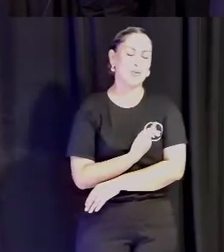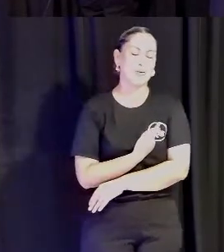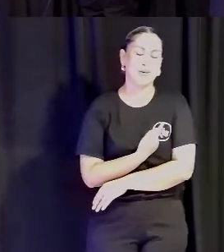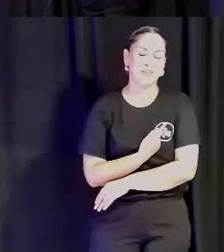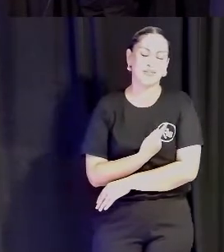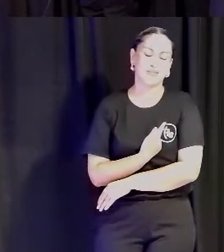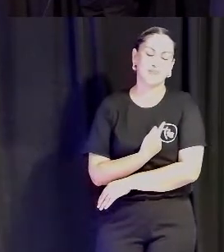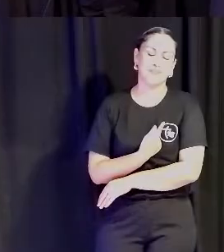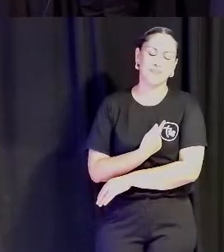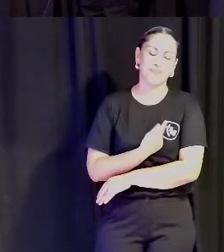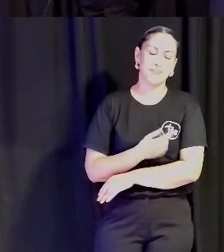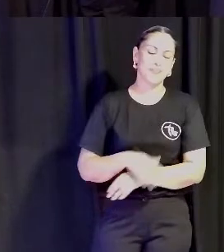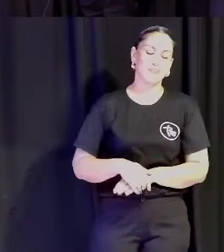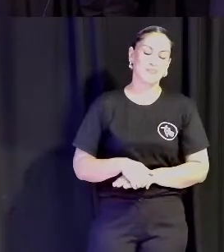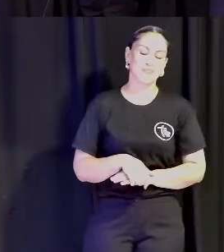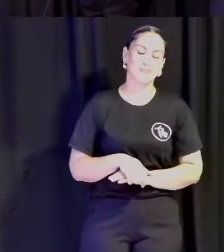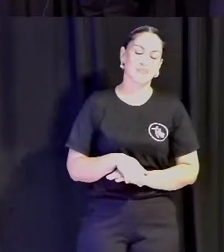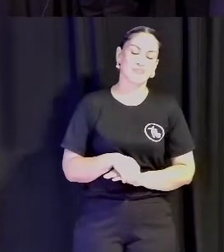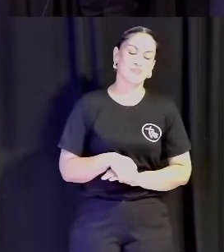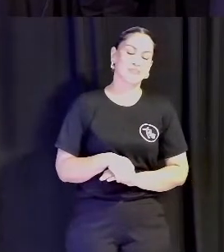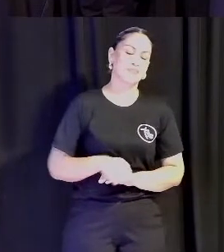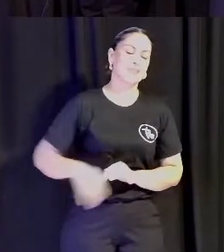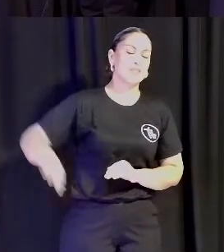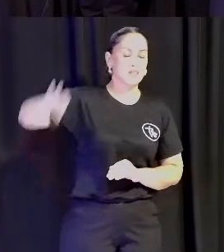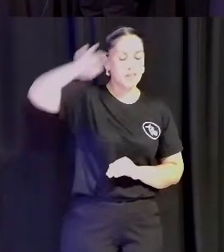Espírito Santo,